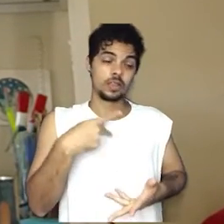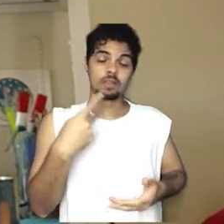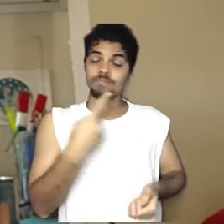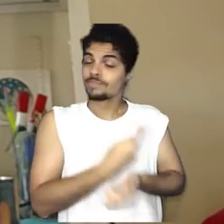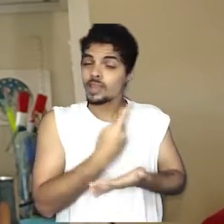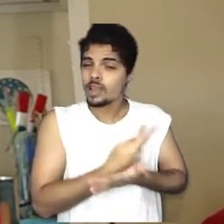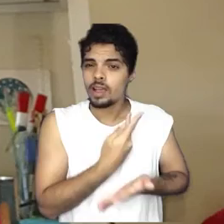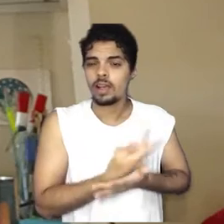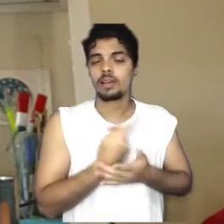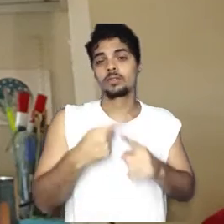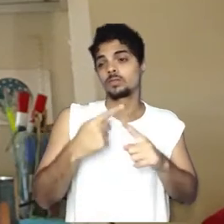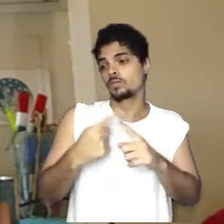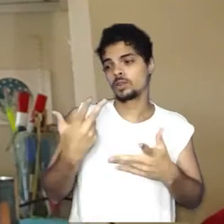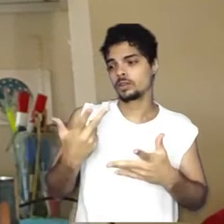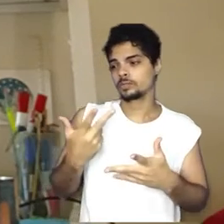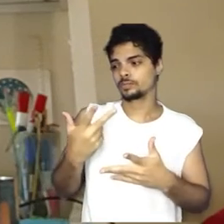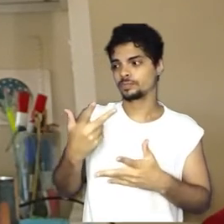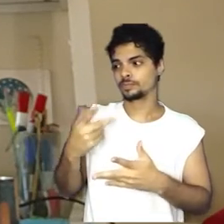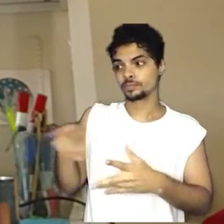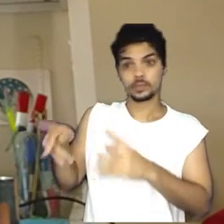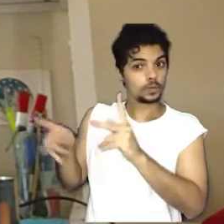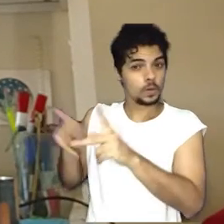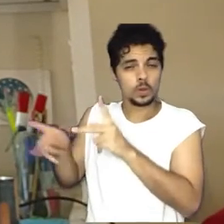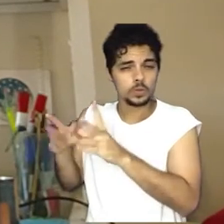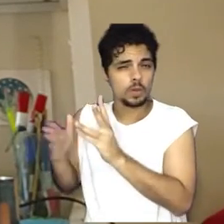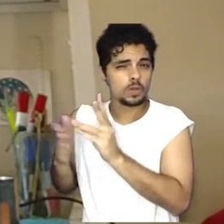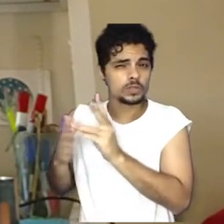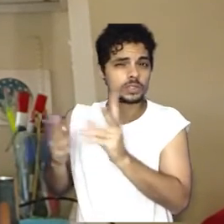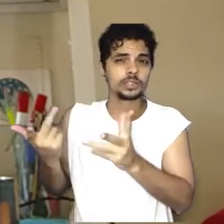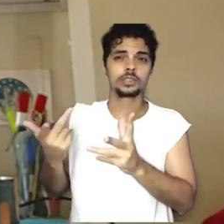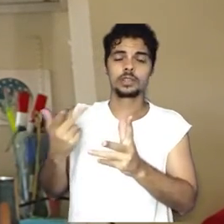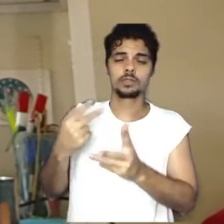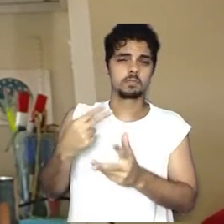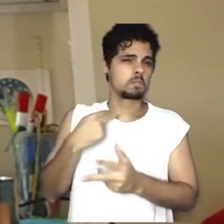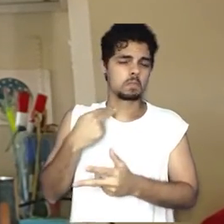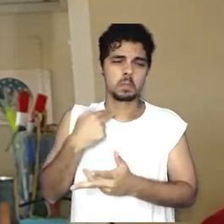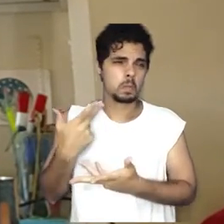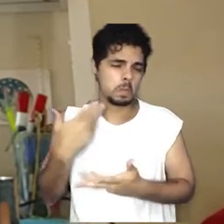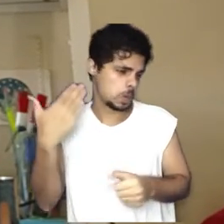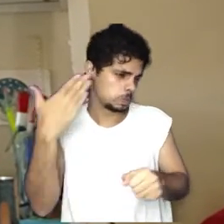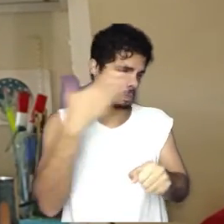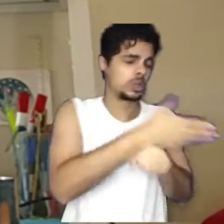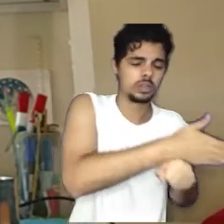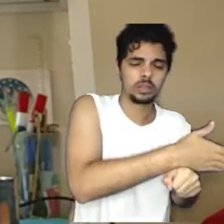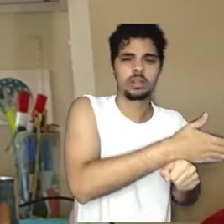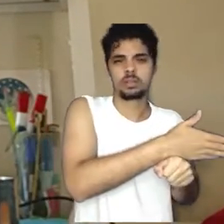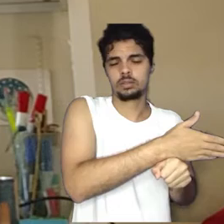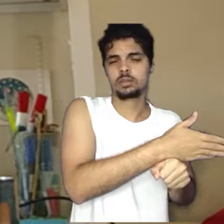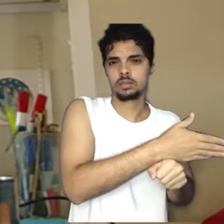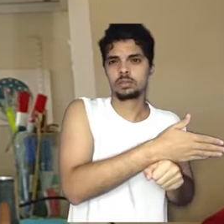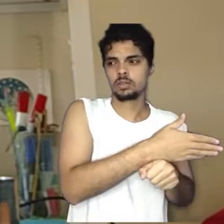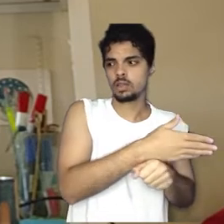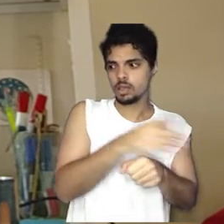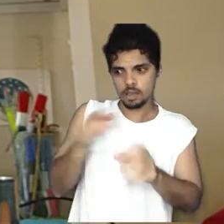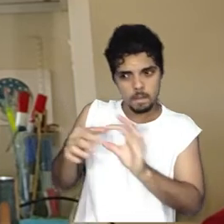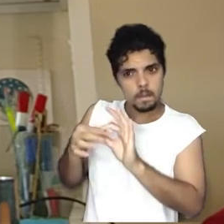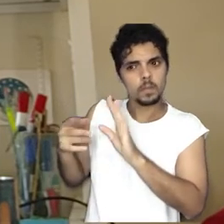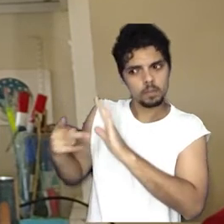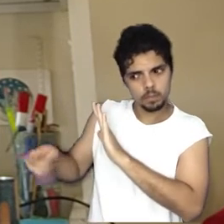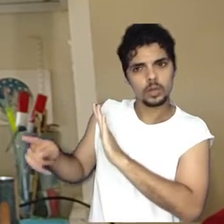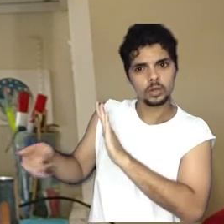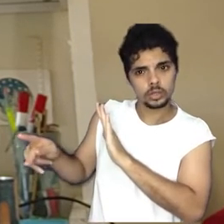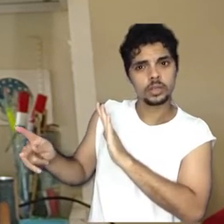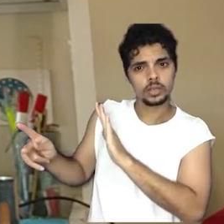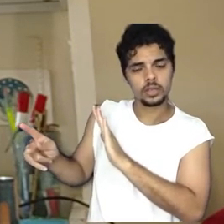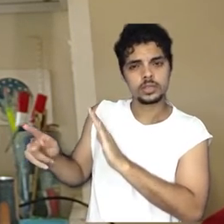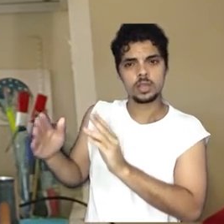relação étnica dos povos indígenas com o Estado-nação, e o texto traz muitas